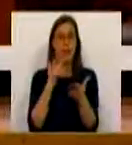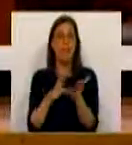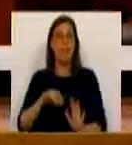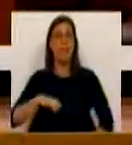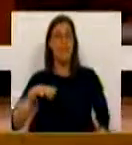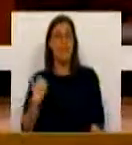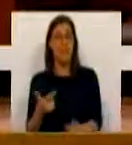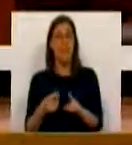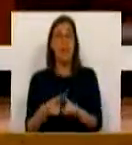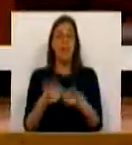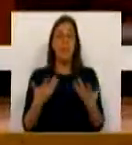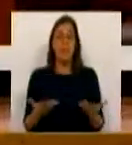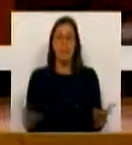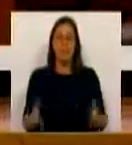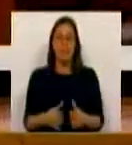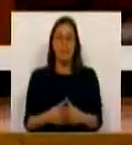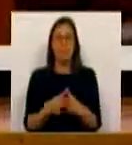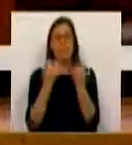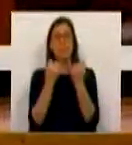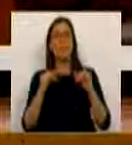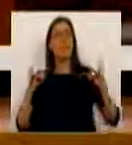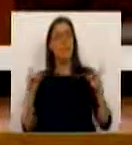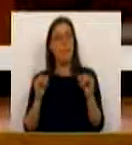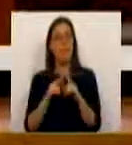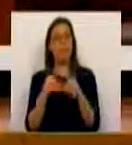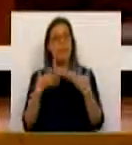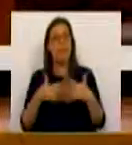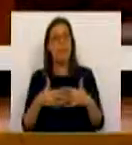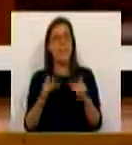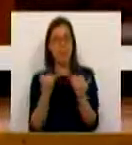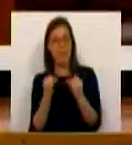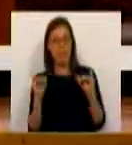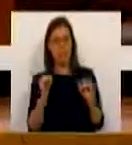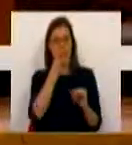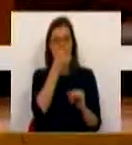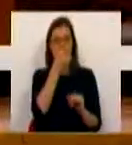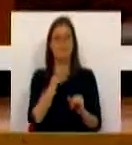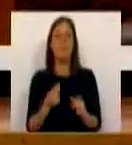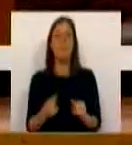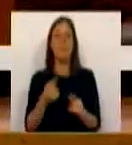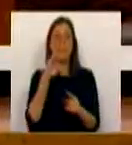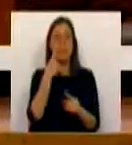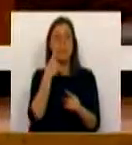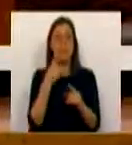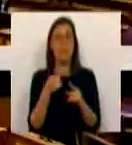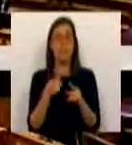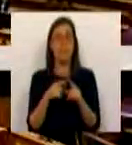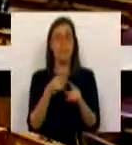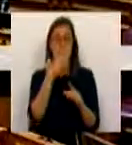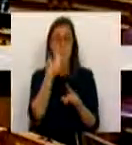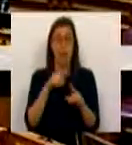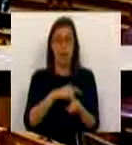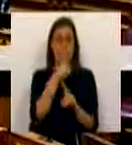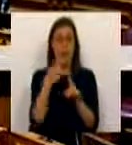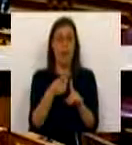Livro Verde e, já agora, a independência do sindicato. Ao longo destes quase